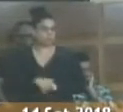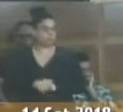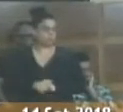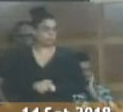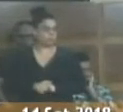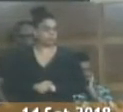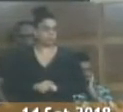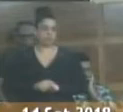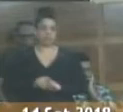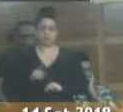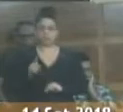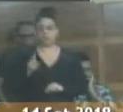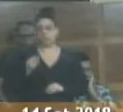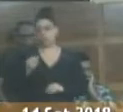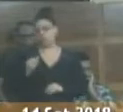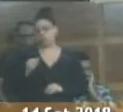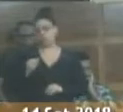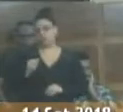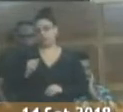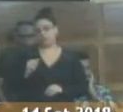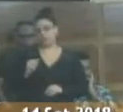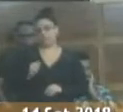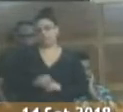que ainda,